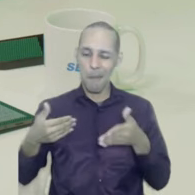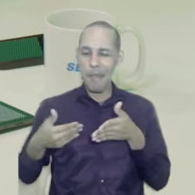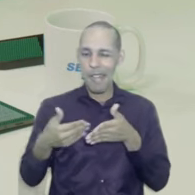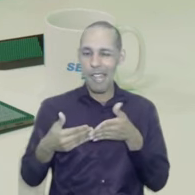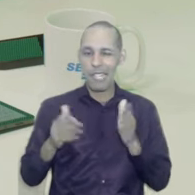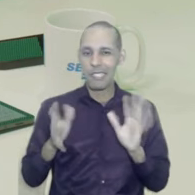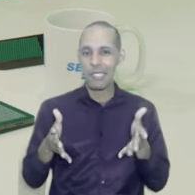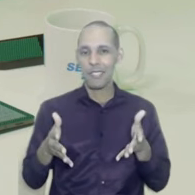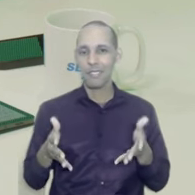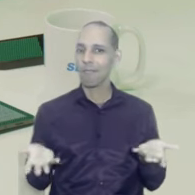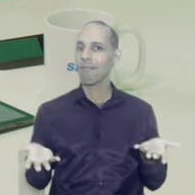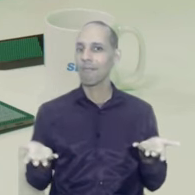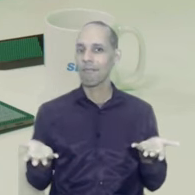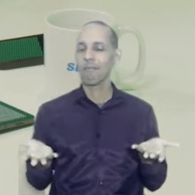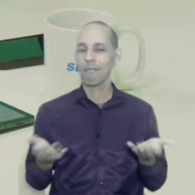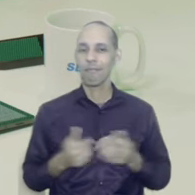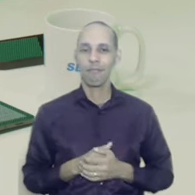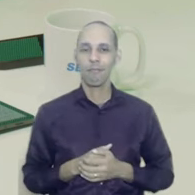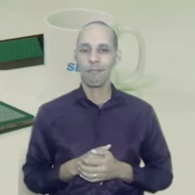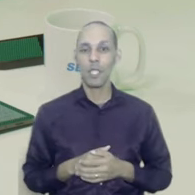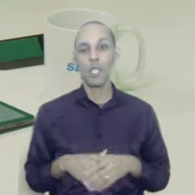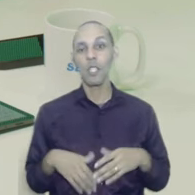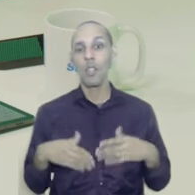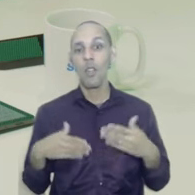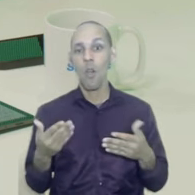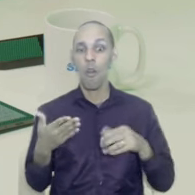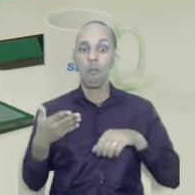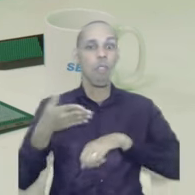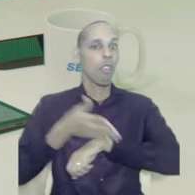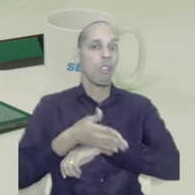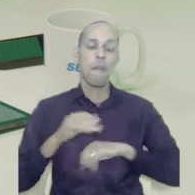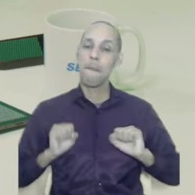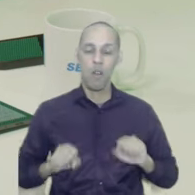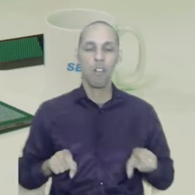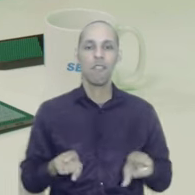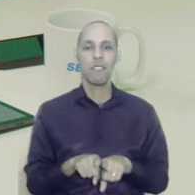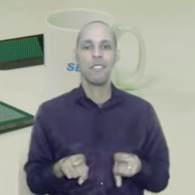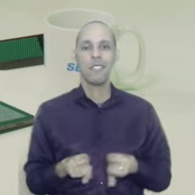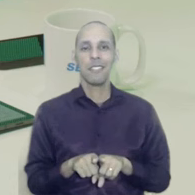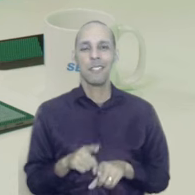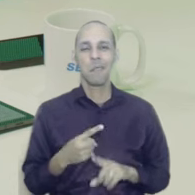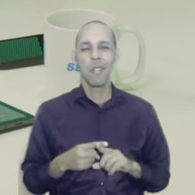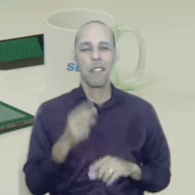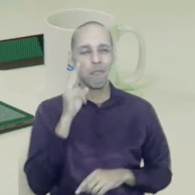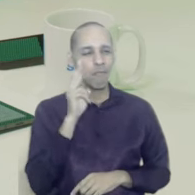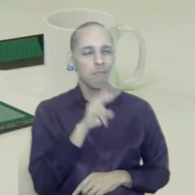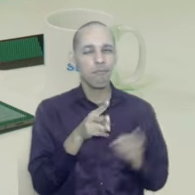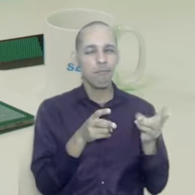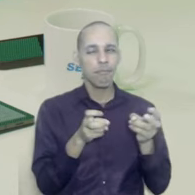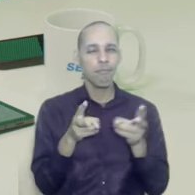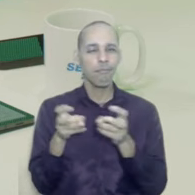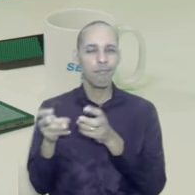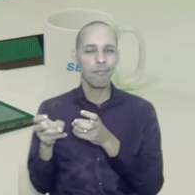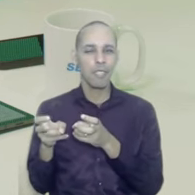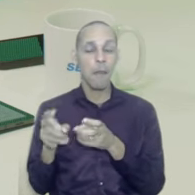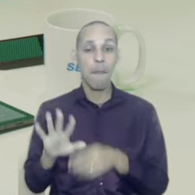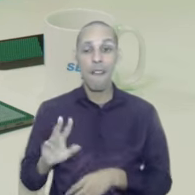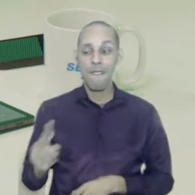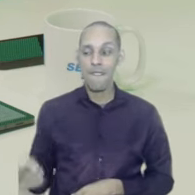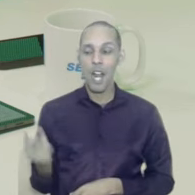isso já deve Até deve ter quase ultrapassado aí pelo que a gente tá vendo e desse valor Vamos colocar dos